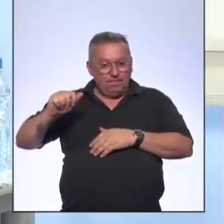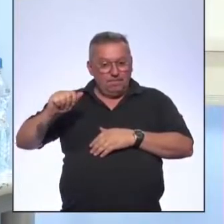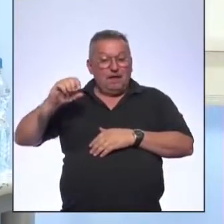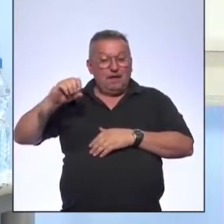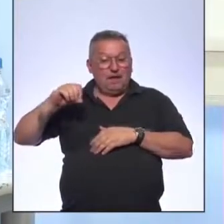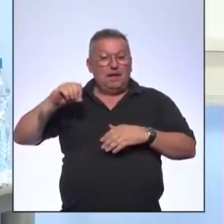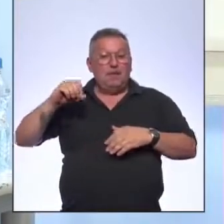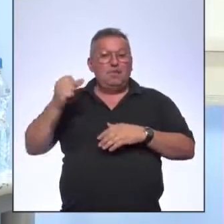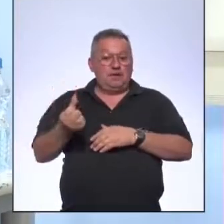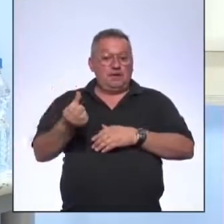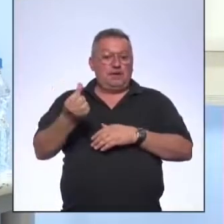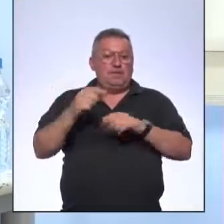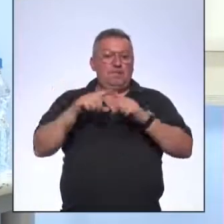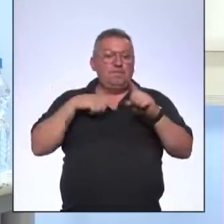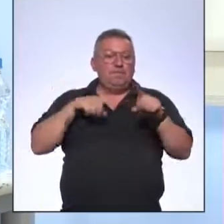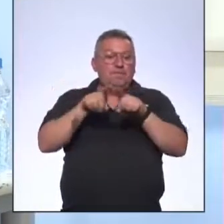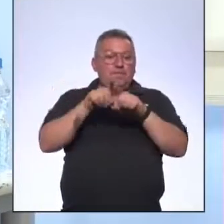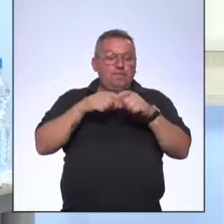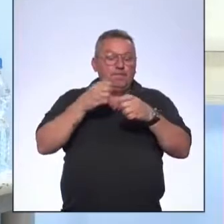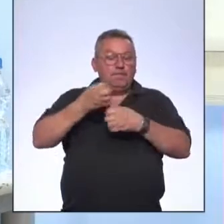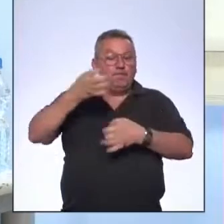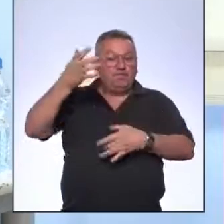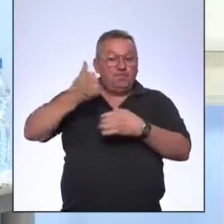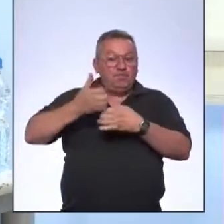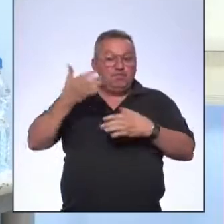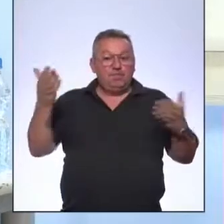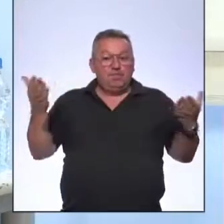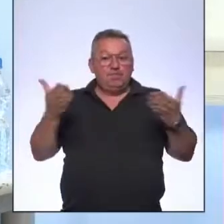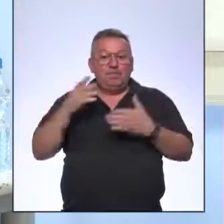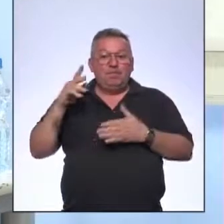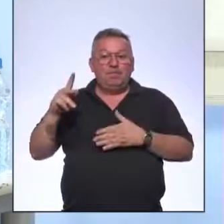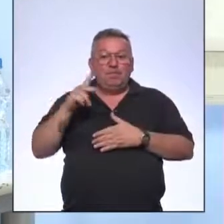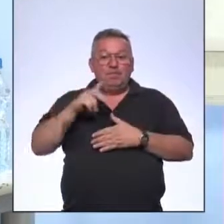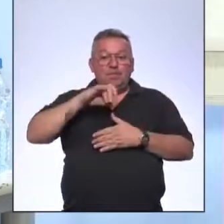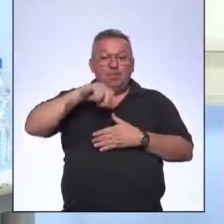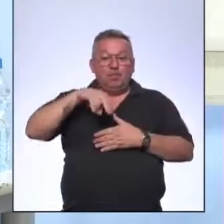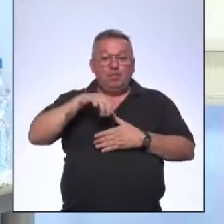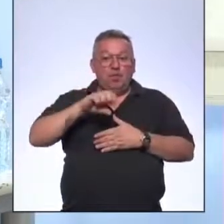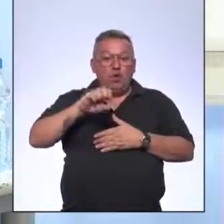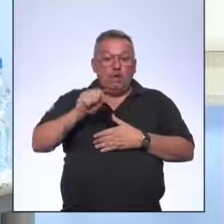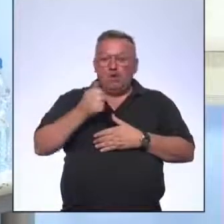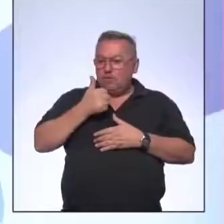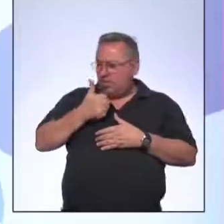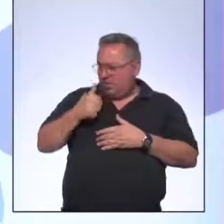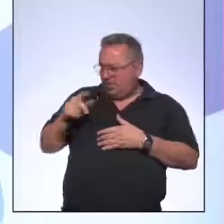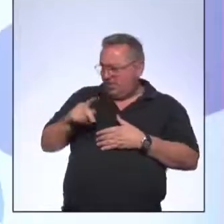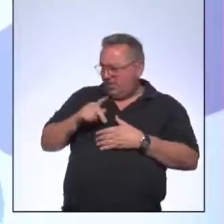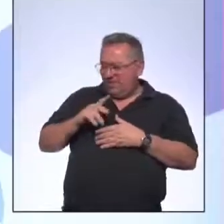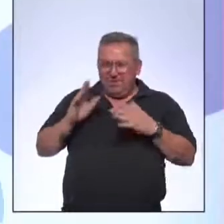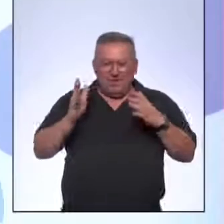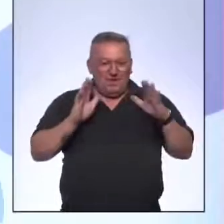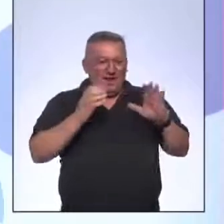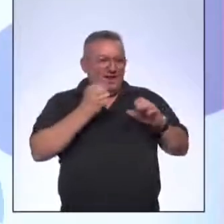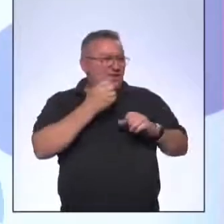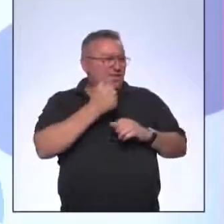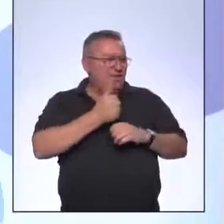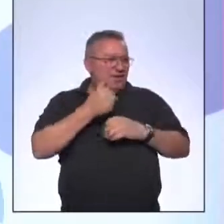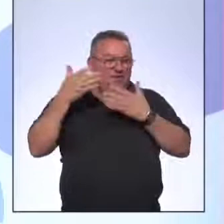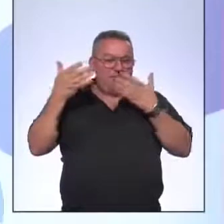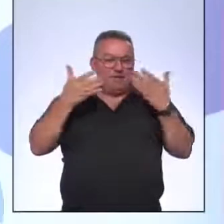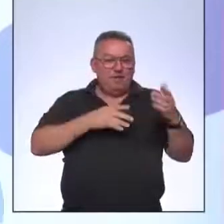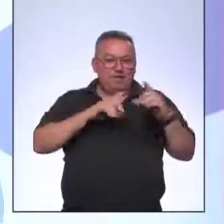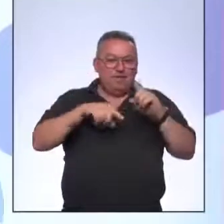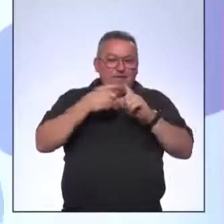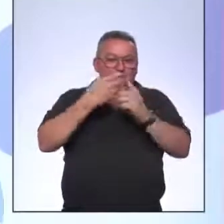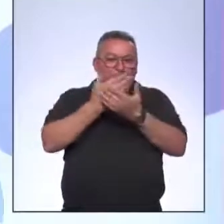ma06 e para interagir com vocês no chat hoje nós temos o professor Jonas tudo bem Professor Olá tudo bem sejam todos